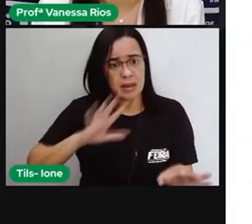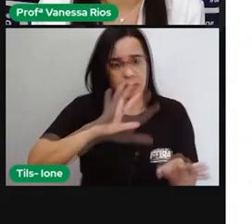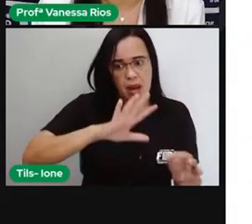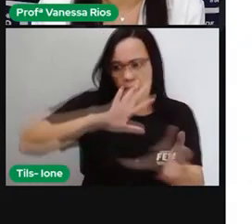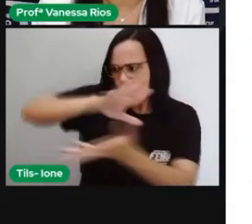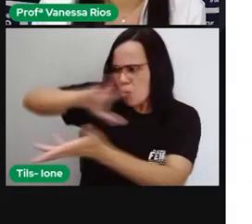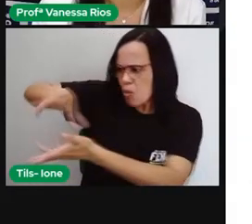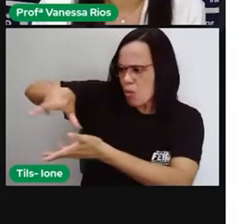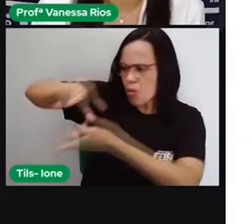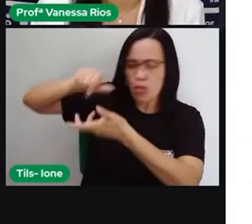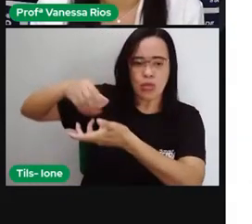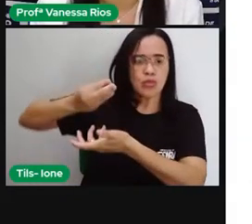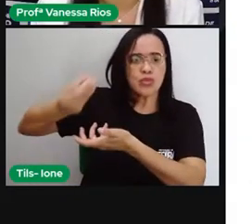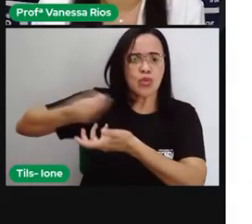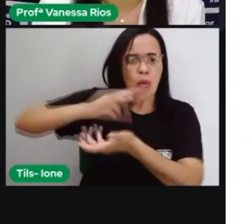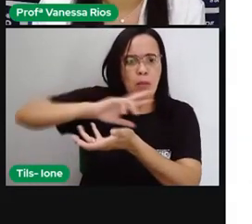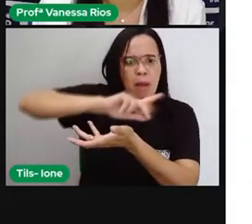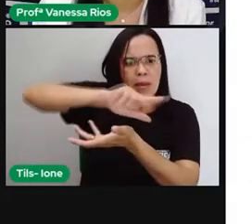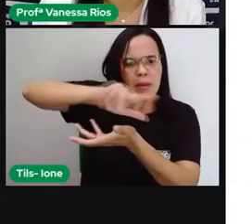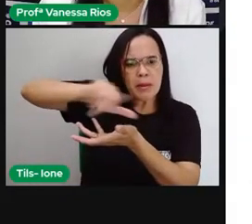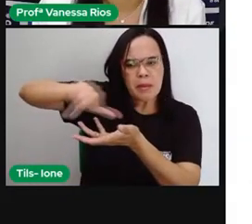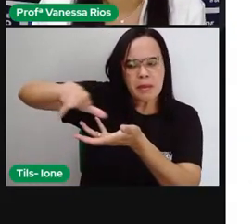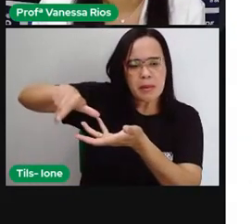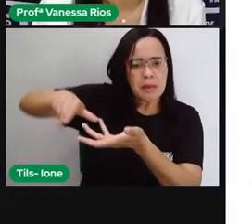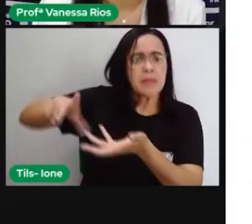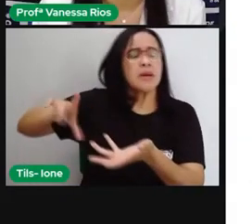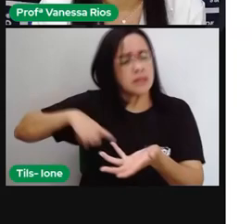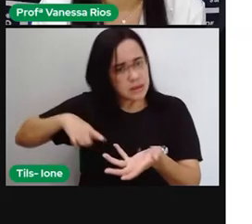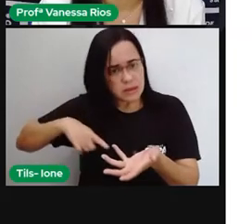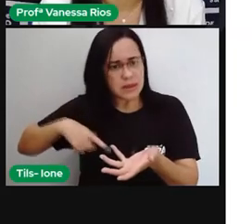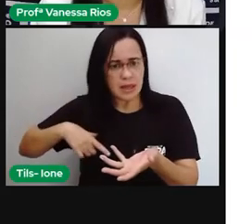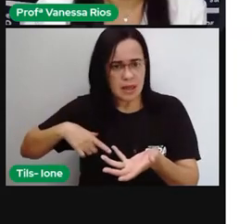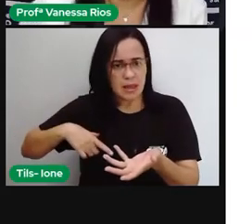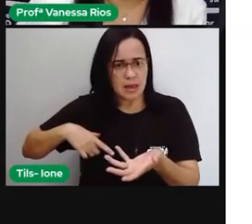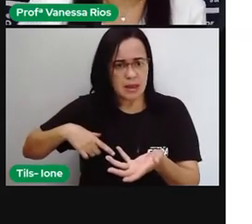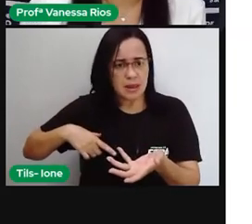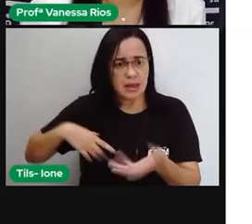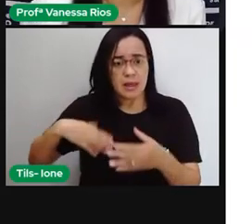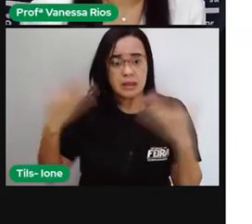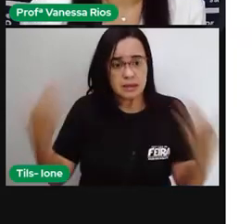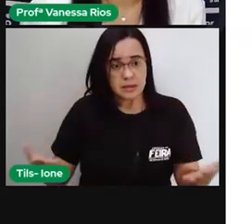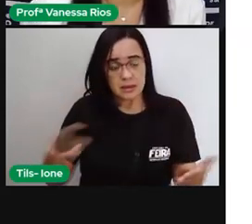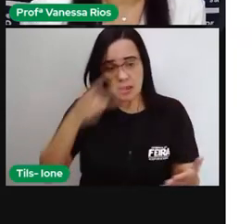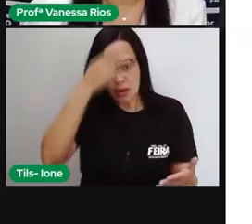ser diferente, não é, que faz com que alguém seja melhor ou pior que ninguém.